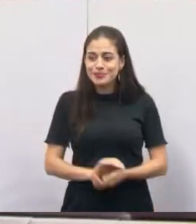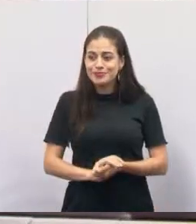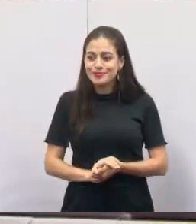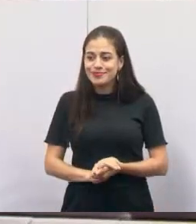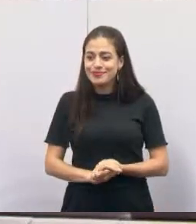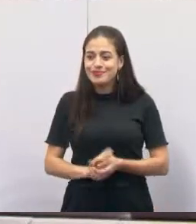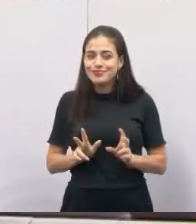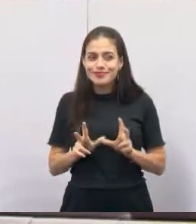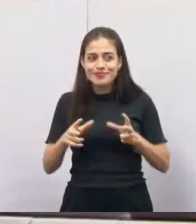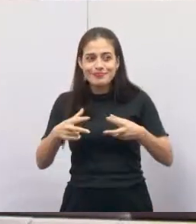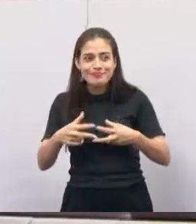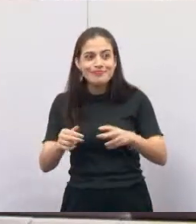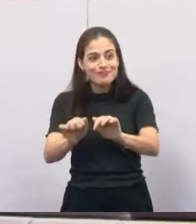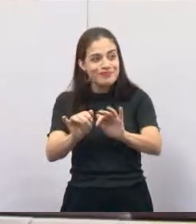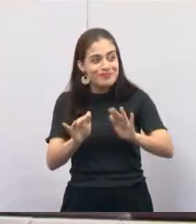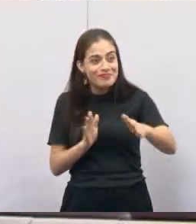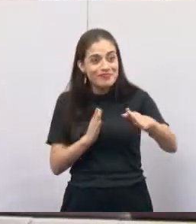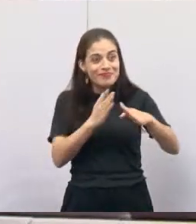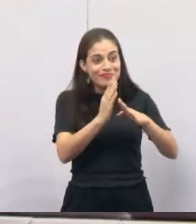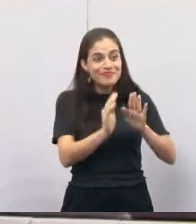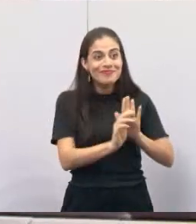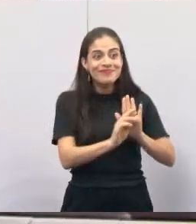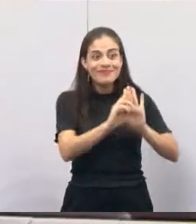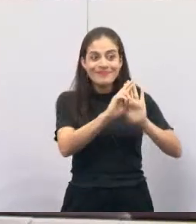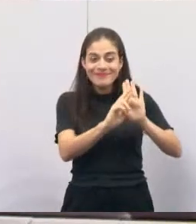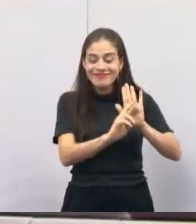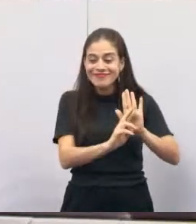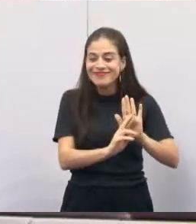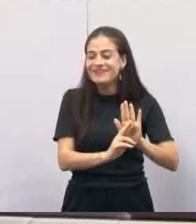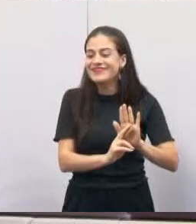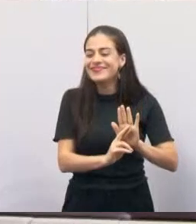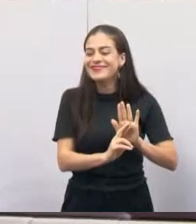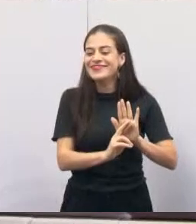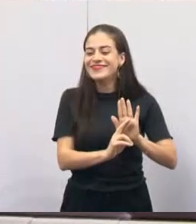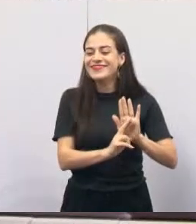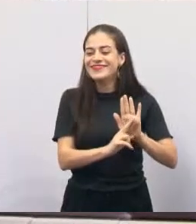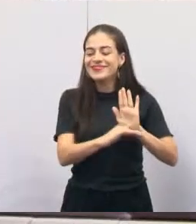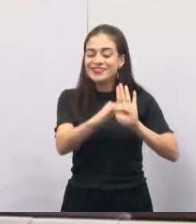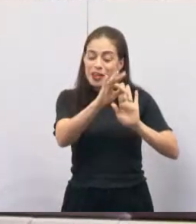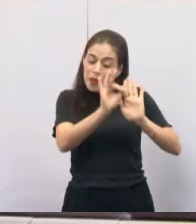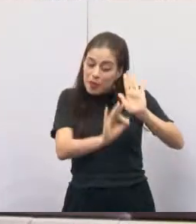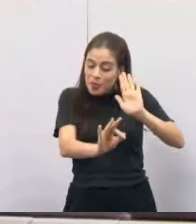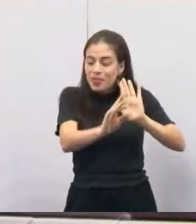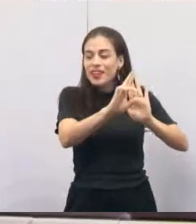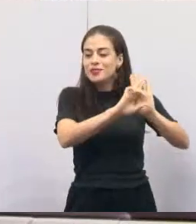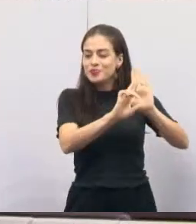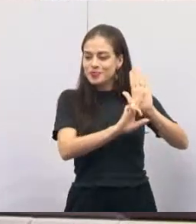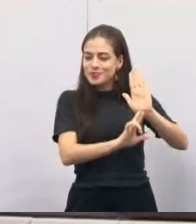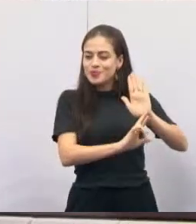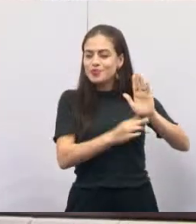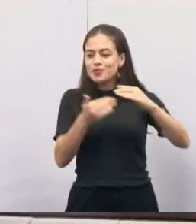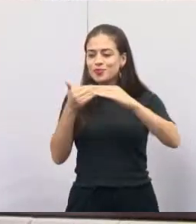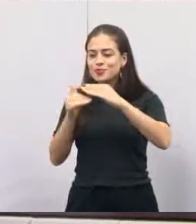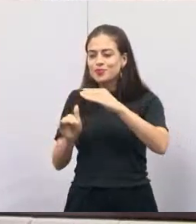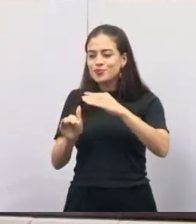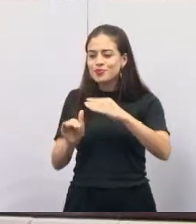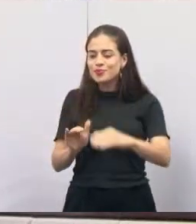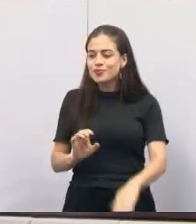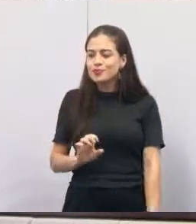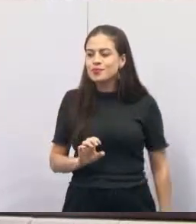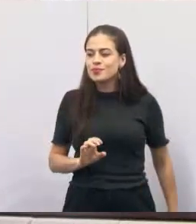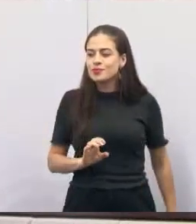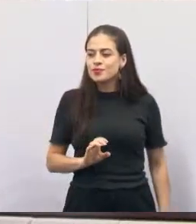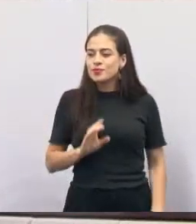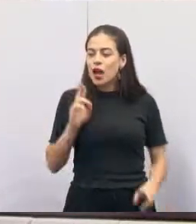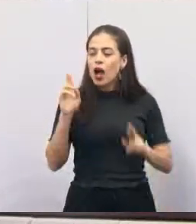casa, ouvido e aprovado pela egrégia plenário, cumpridas as formalidades regimentais, seja oficiada a